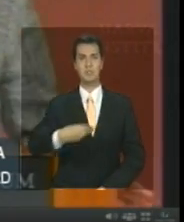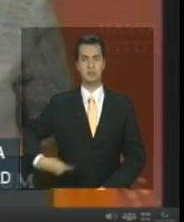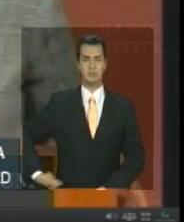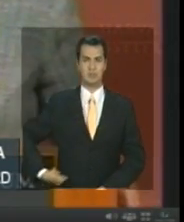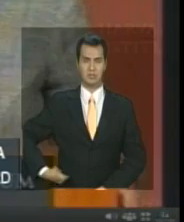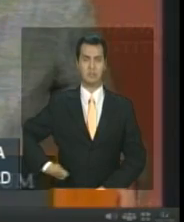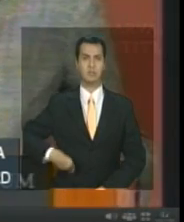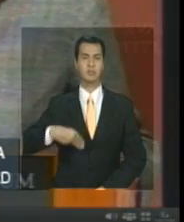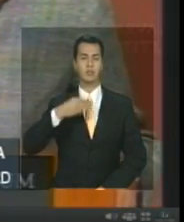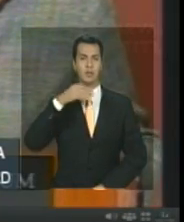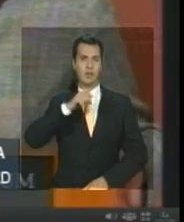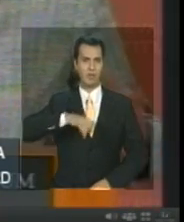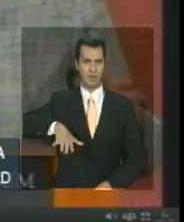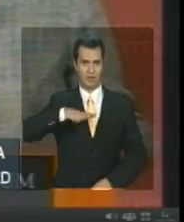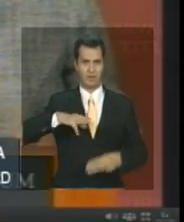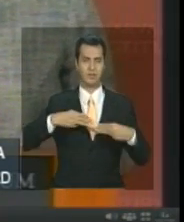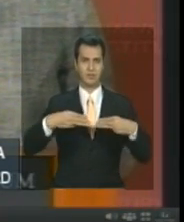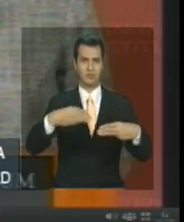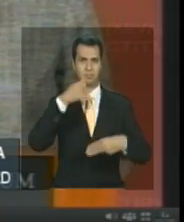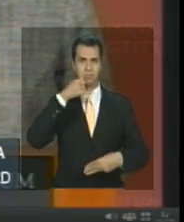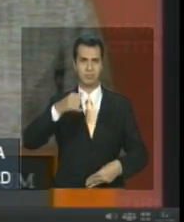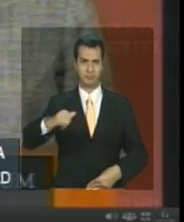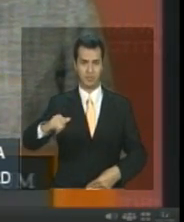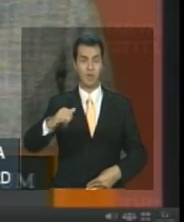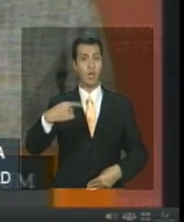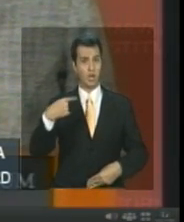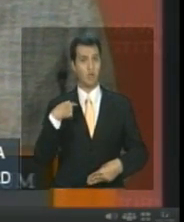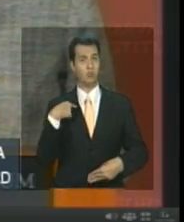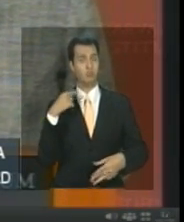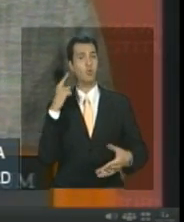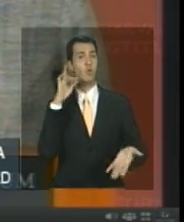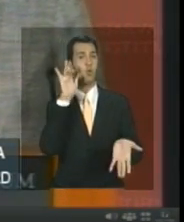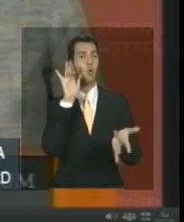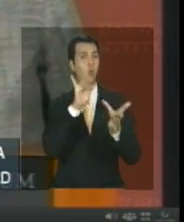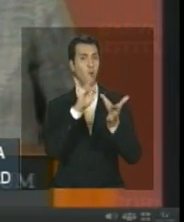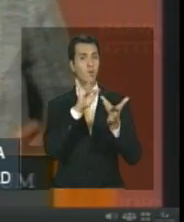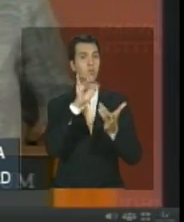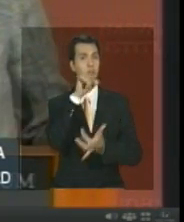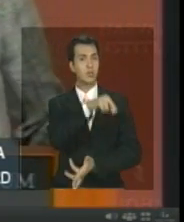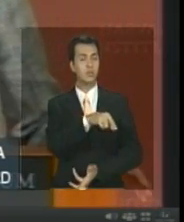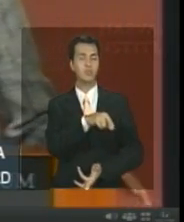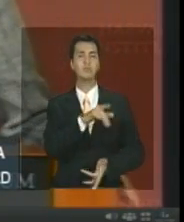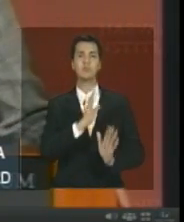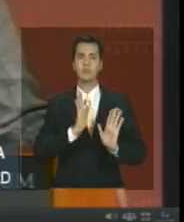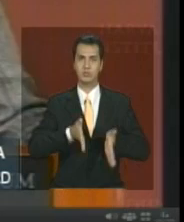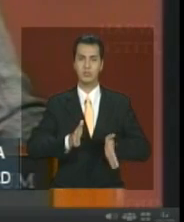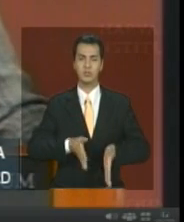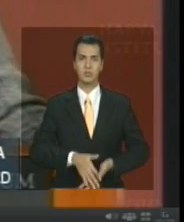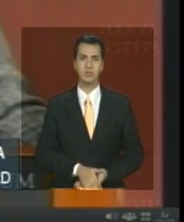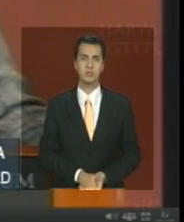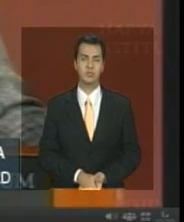Brasil, a ela recorri para que nós pudéssemos